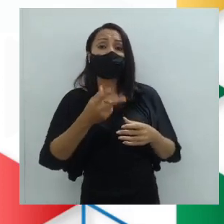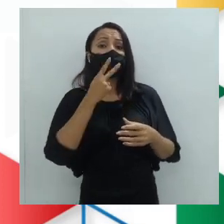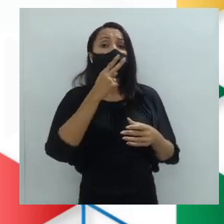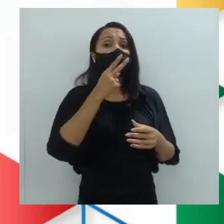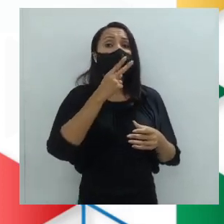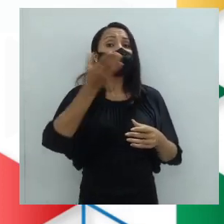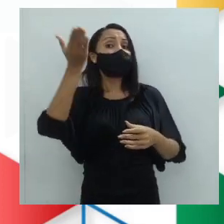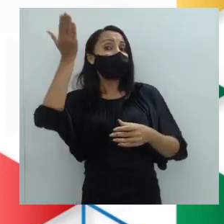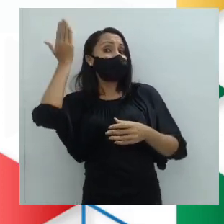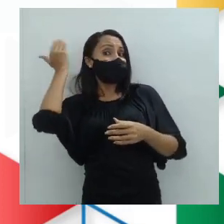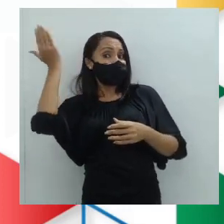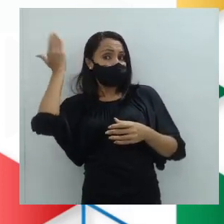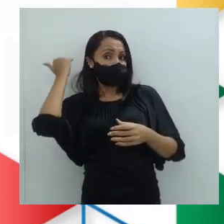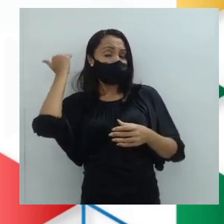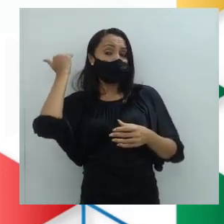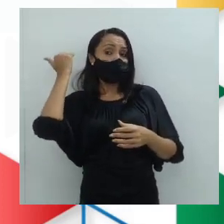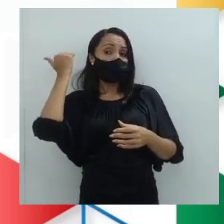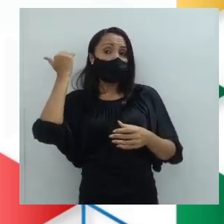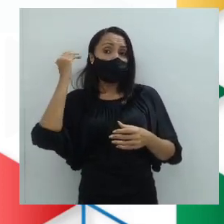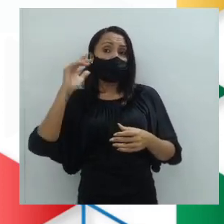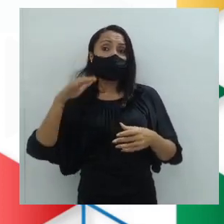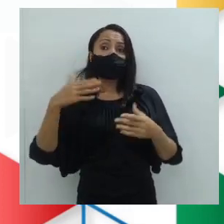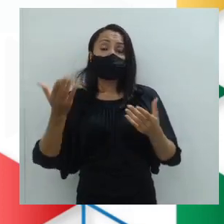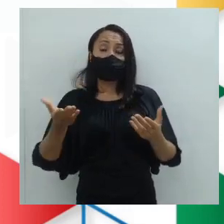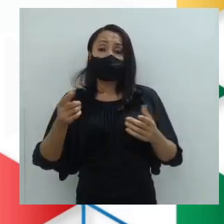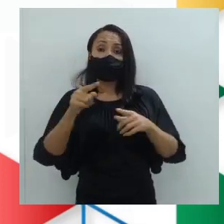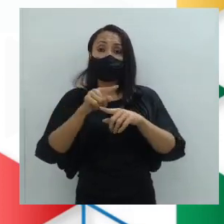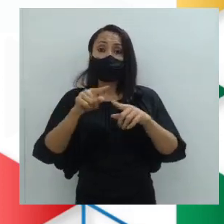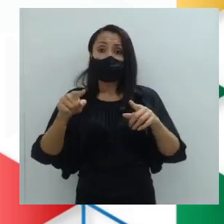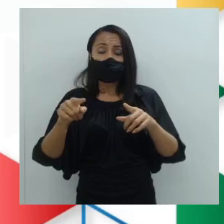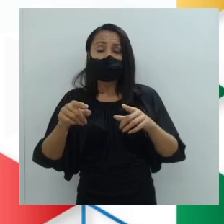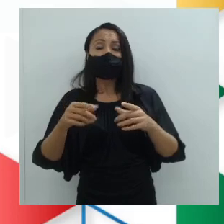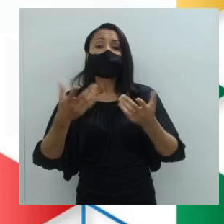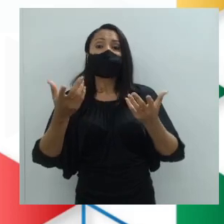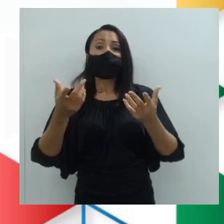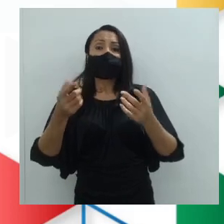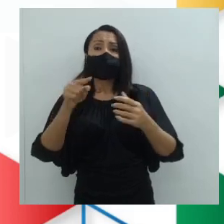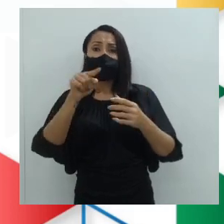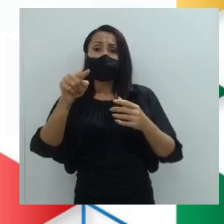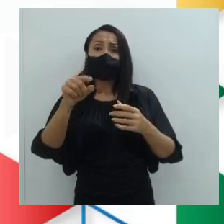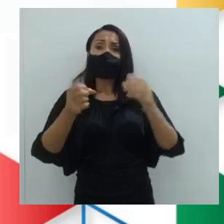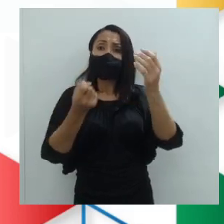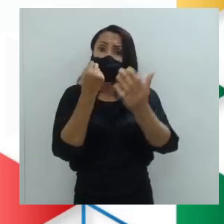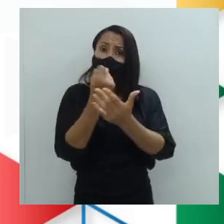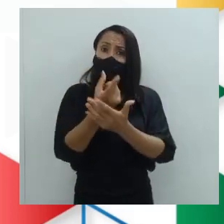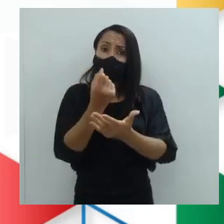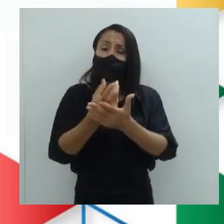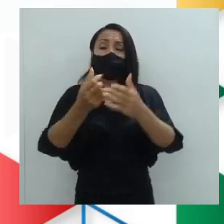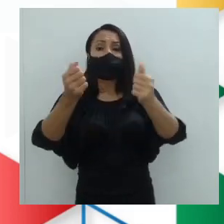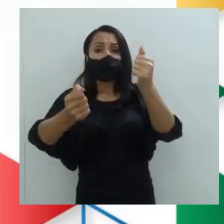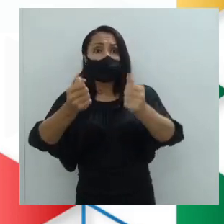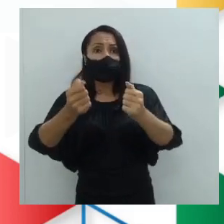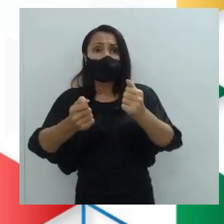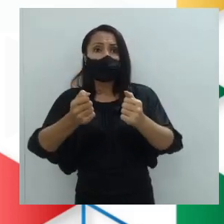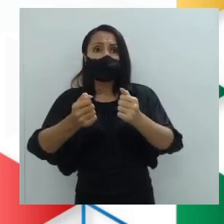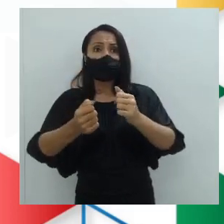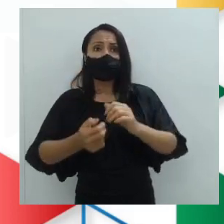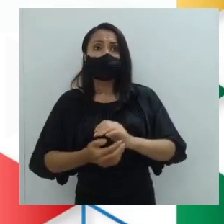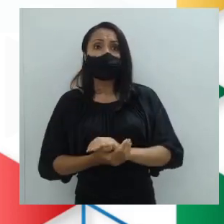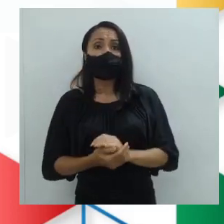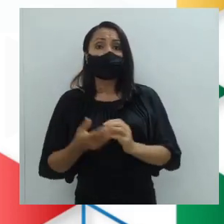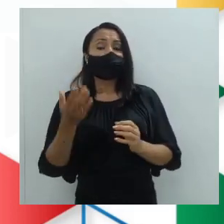já fumou. Até você comprou um carro. Esse até você comprou o carro